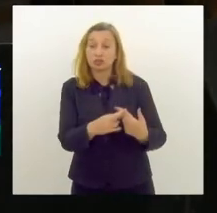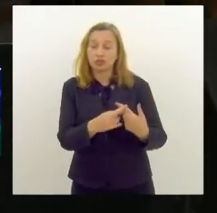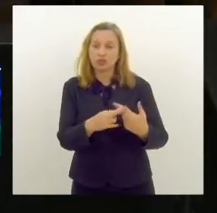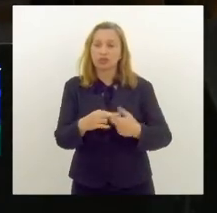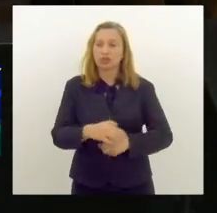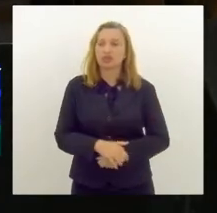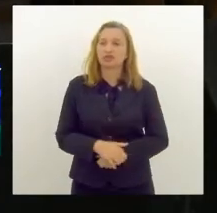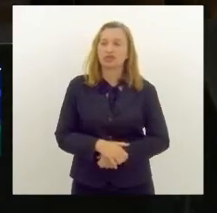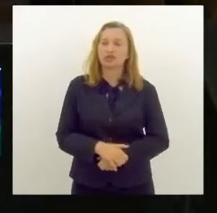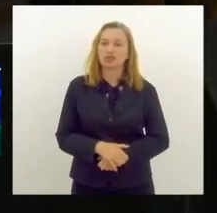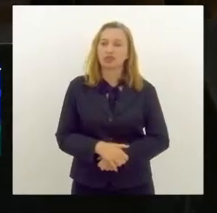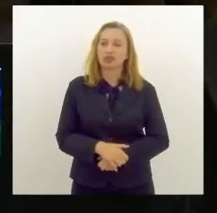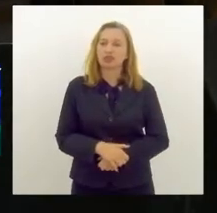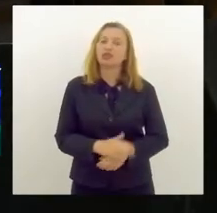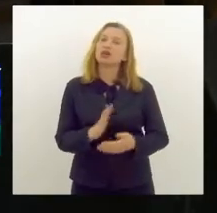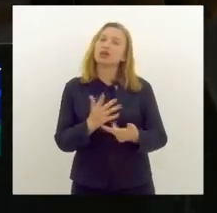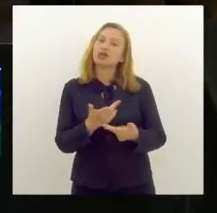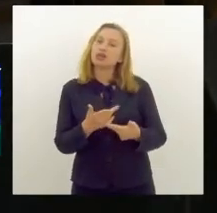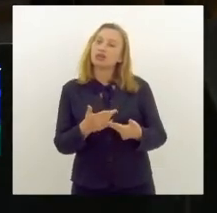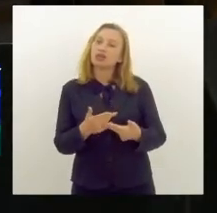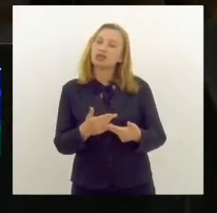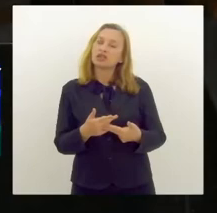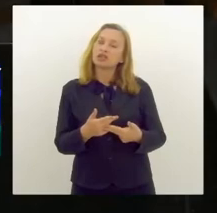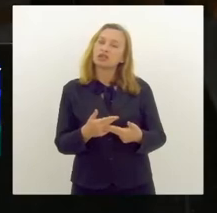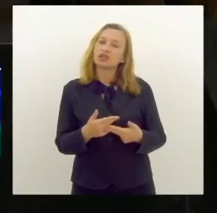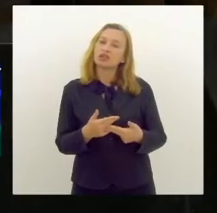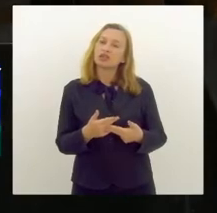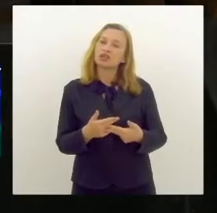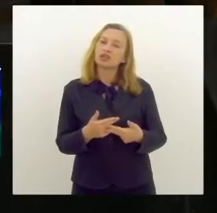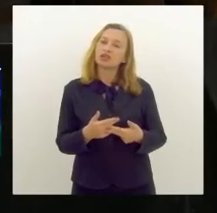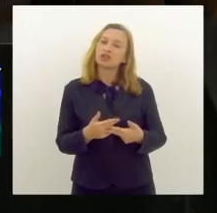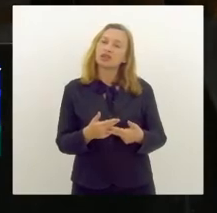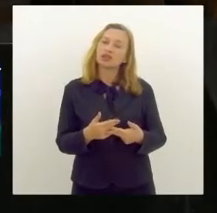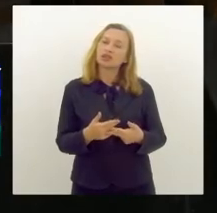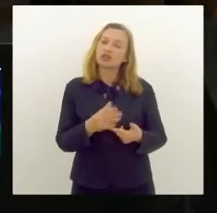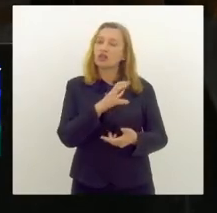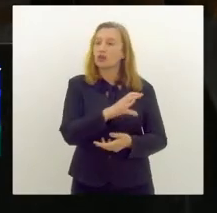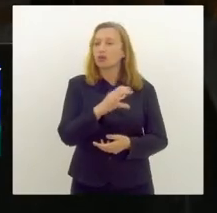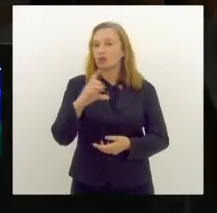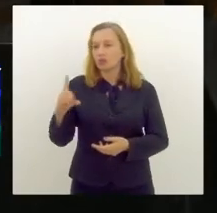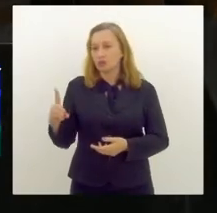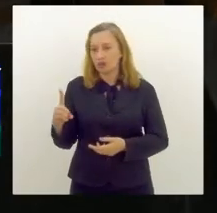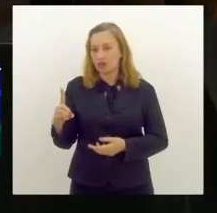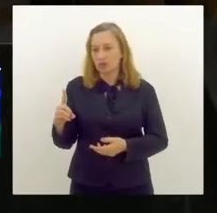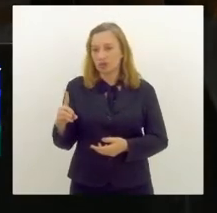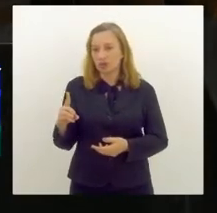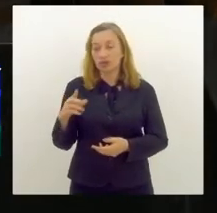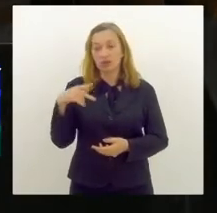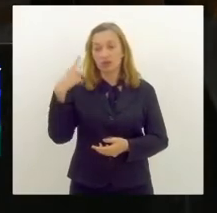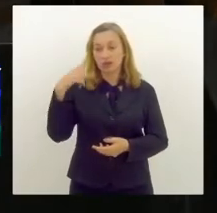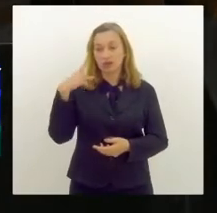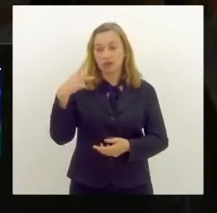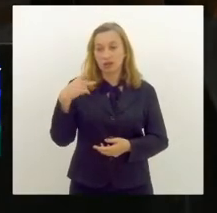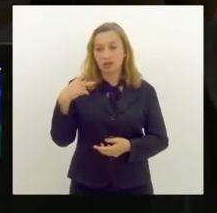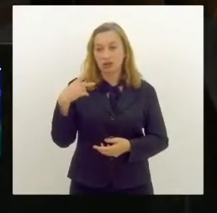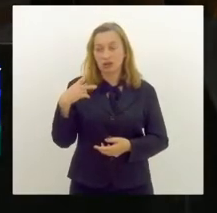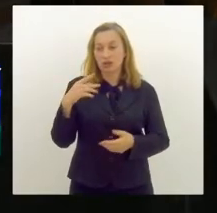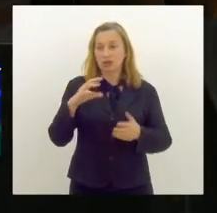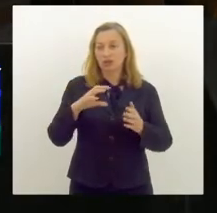responsabilidade, inclusive muitas delas, estão sob a coordenação de políticas do Pacto